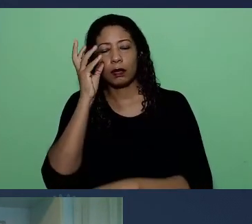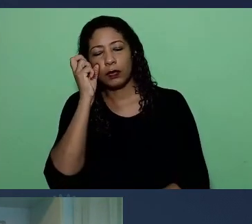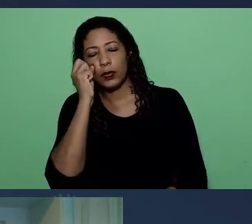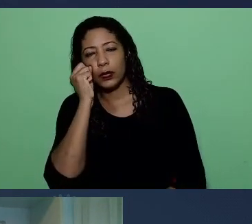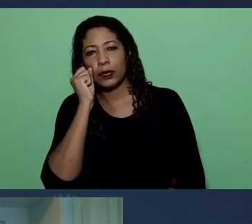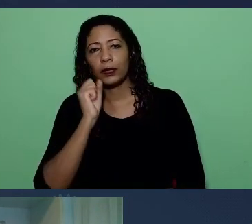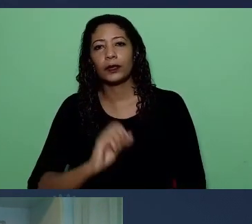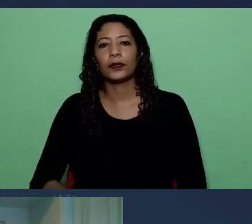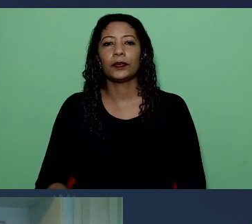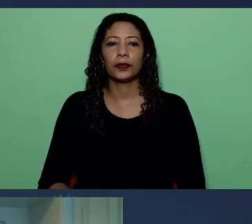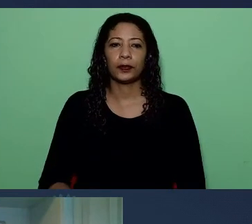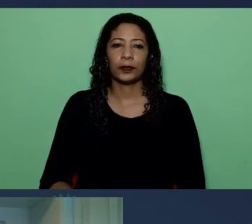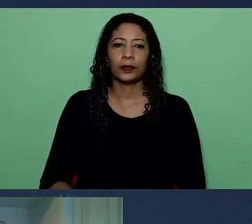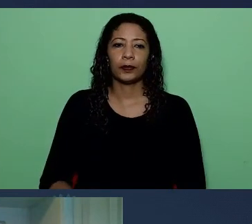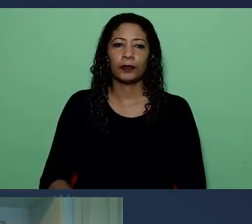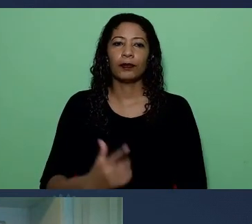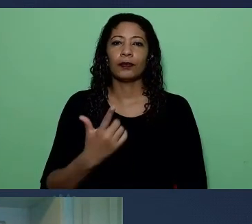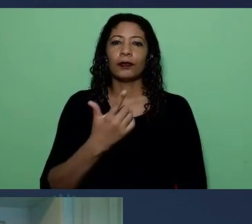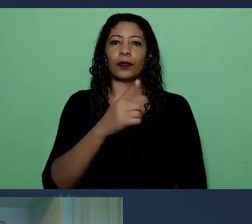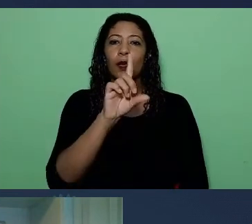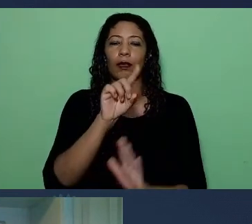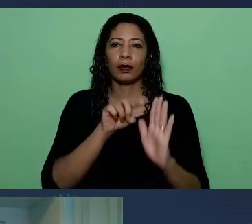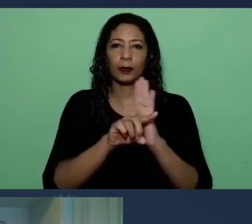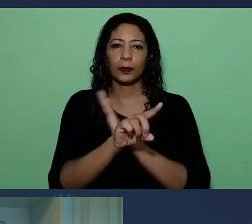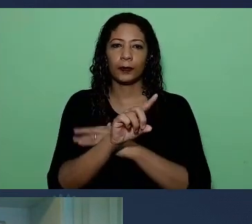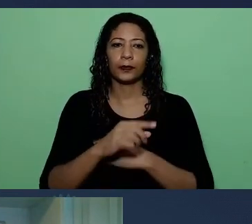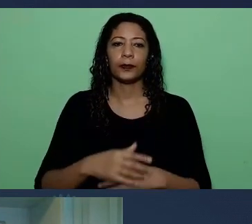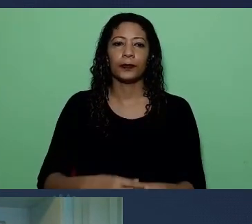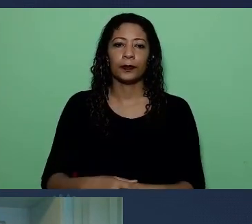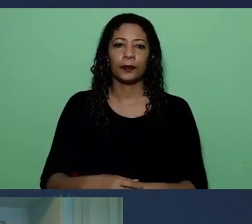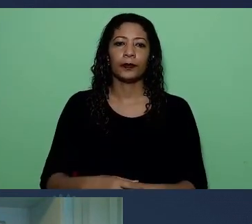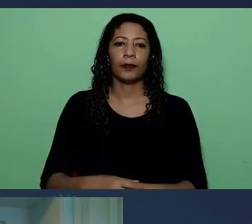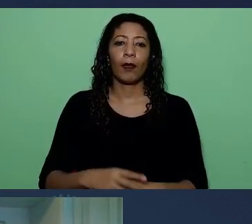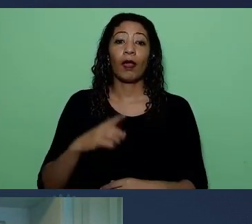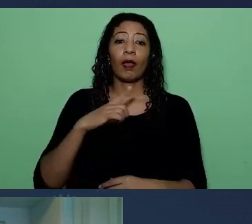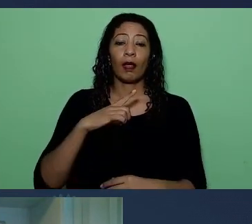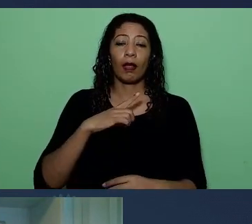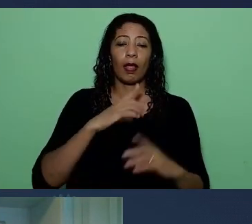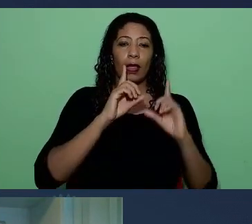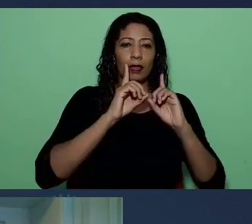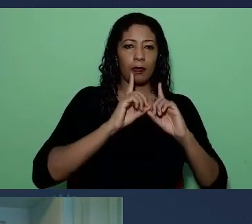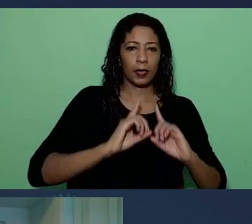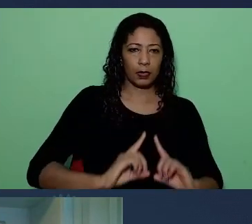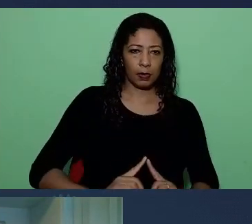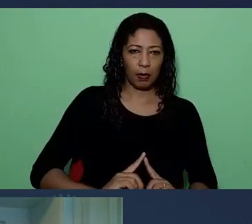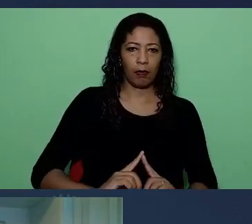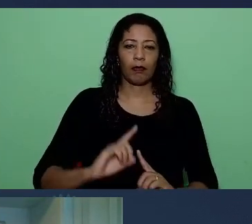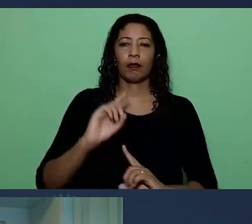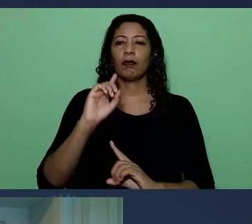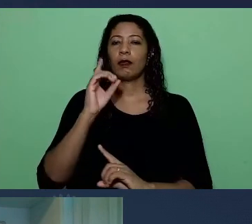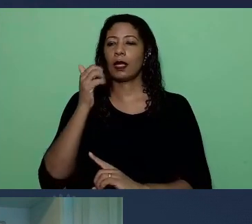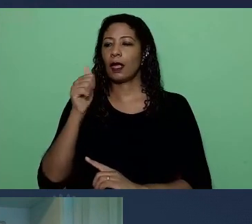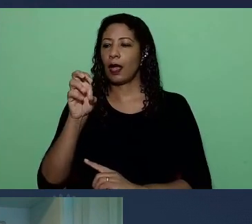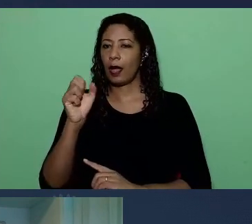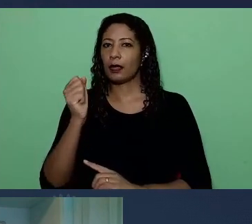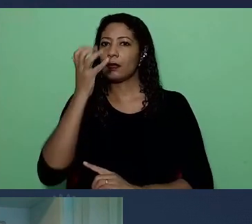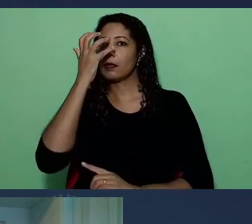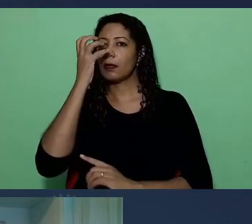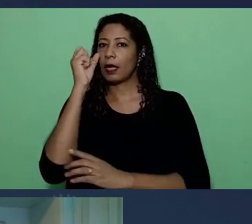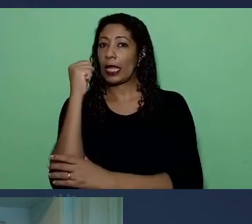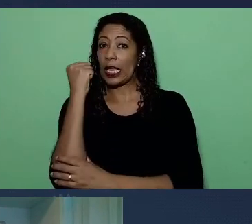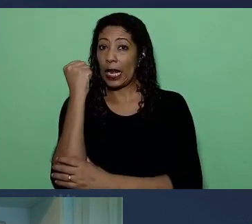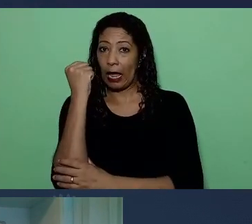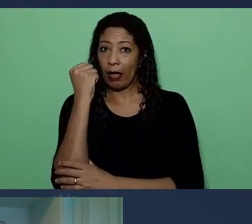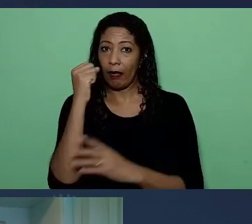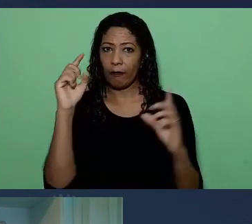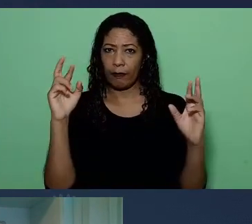Perfeito. Nós temos mais uma questão, que é: existe relação entre depressão e asma grave? Sim, e na